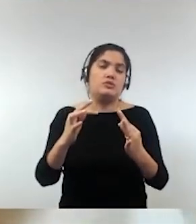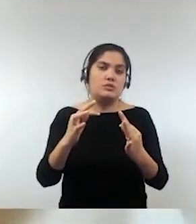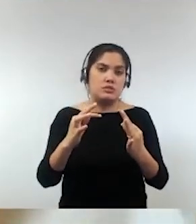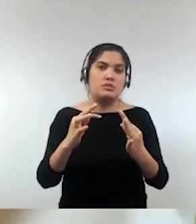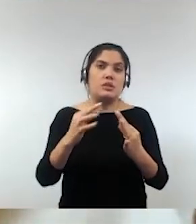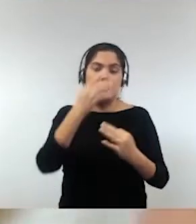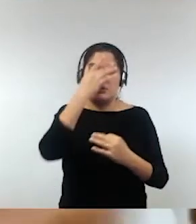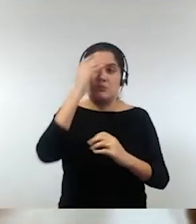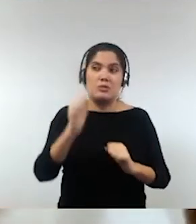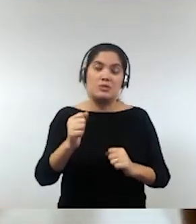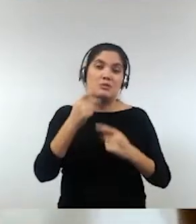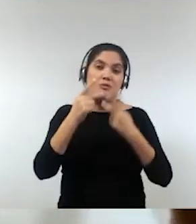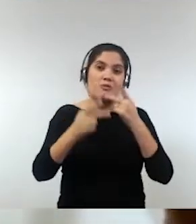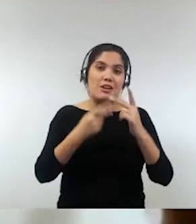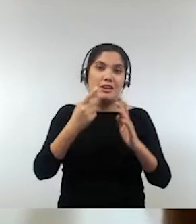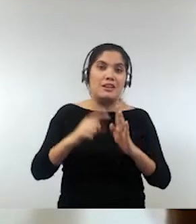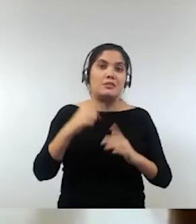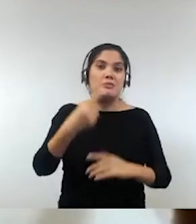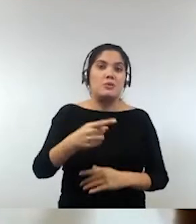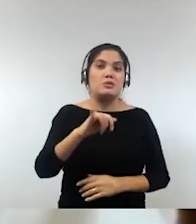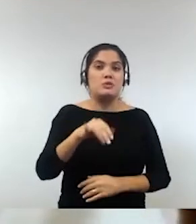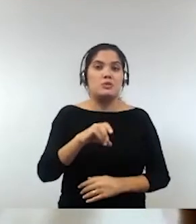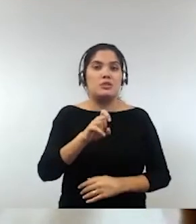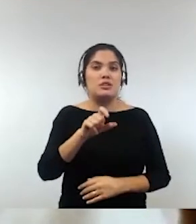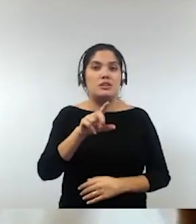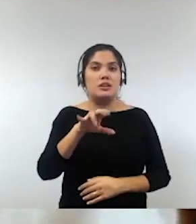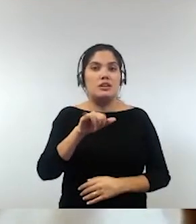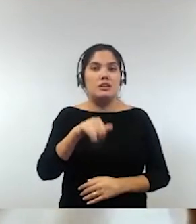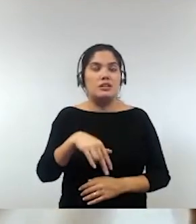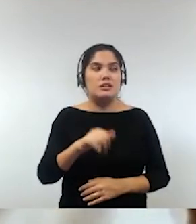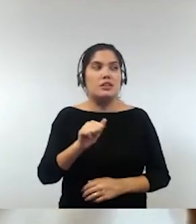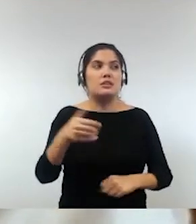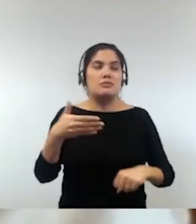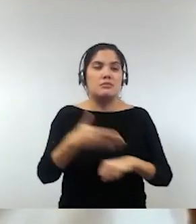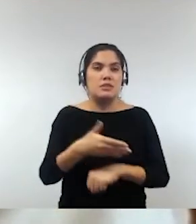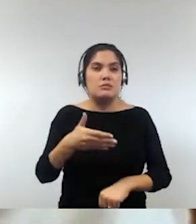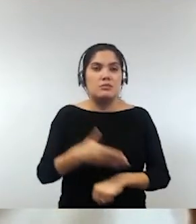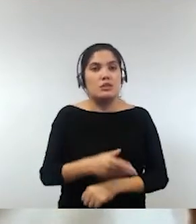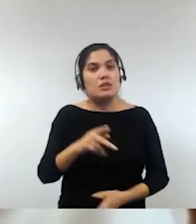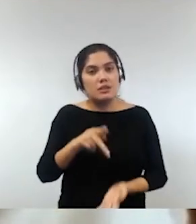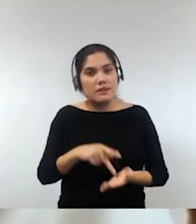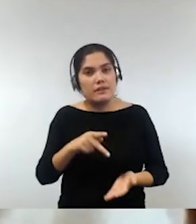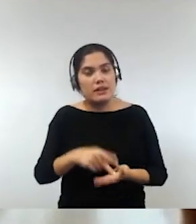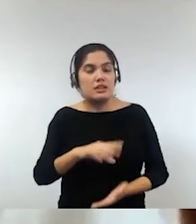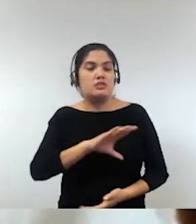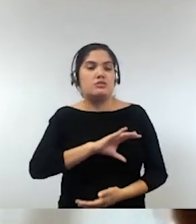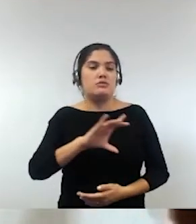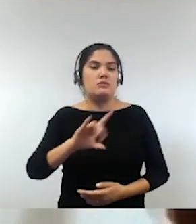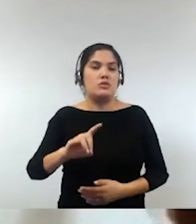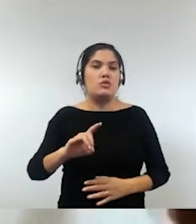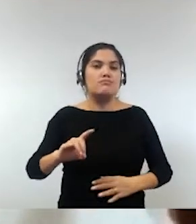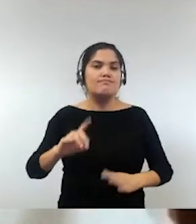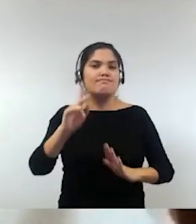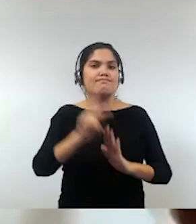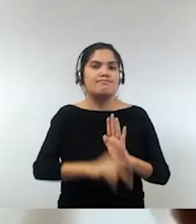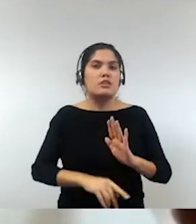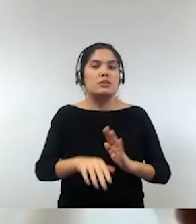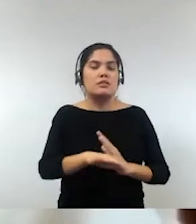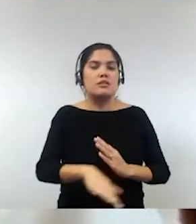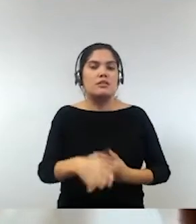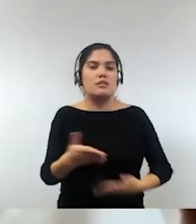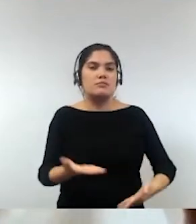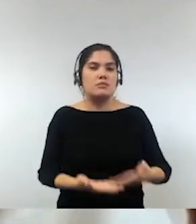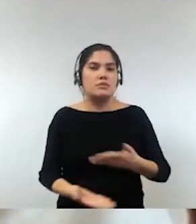pode dizer melhor até depois é a Juliana, que participou, que, na verdade, coordenou todo o projeto da